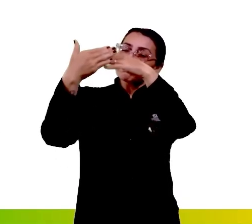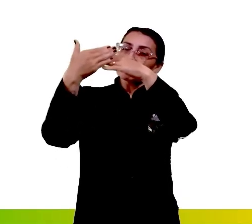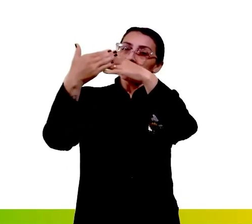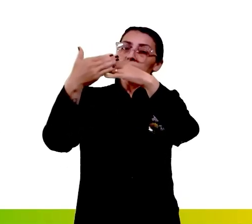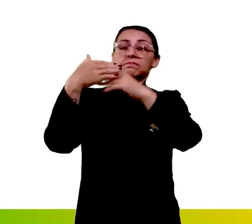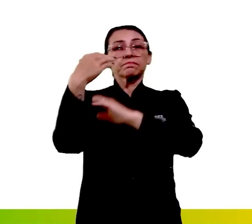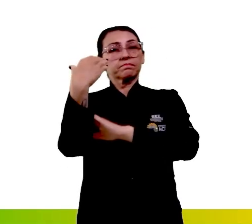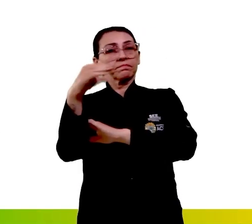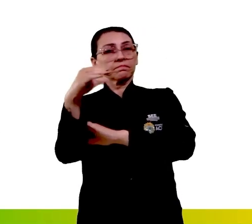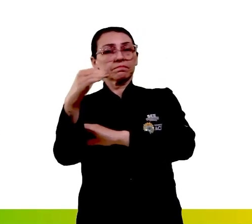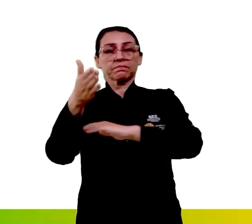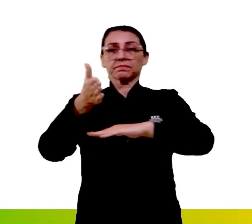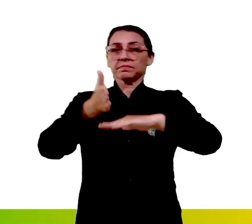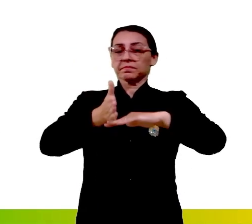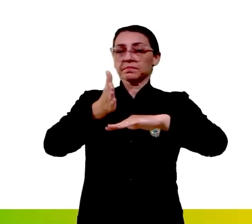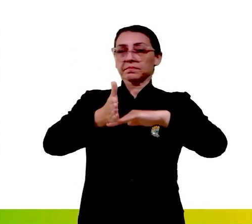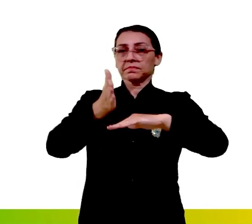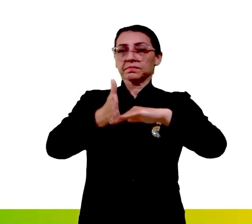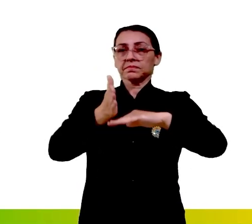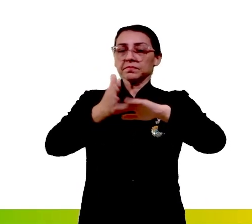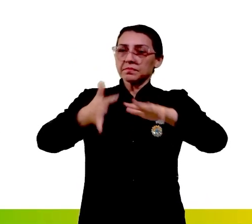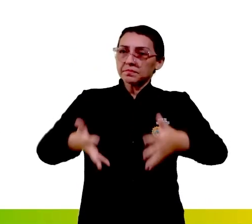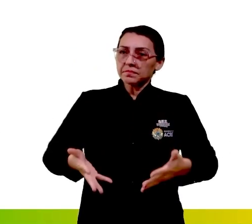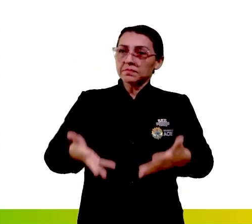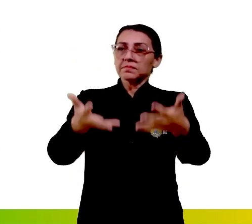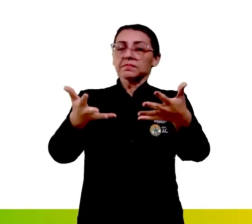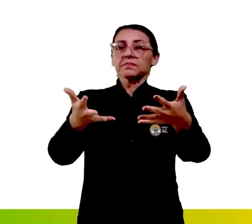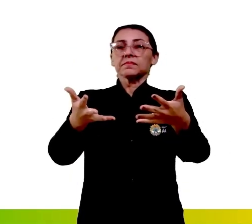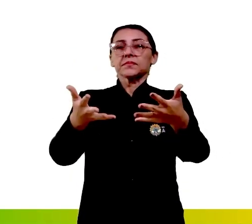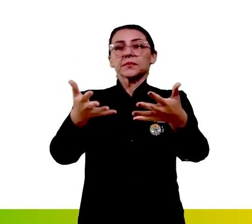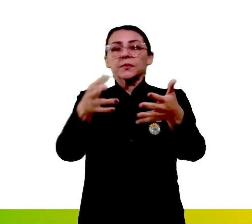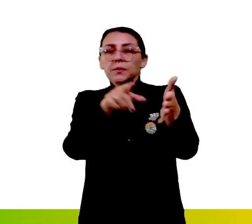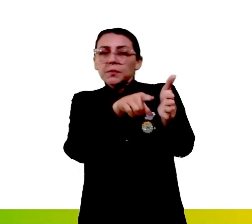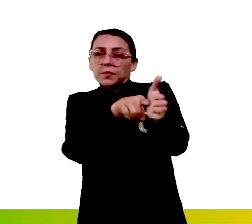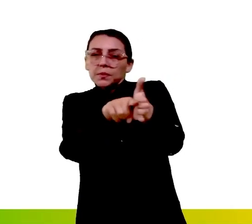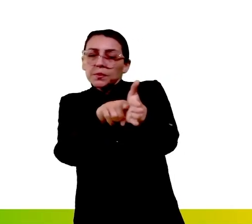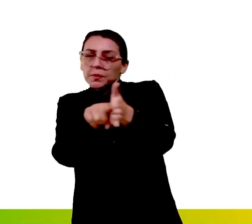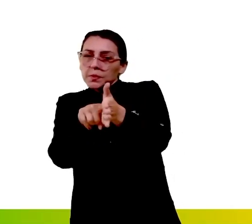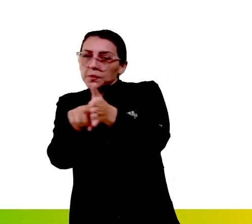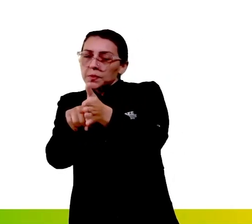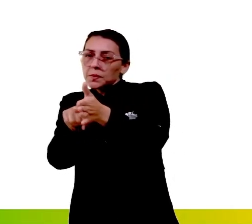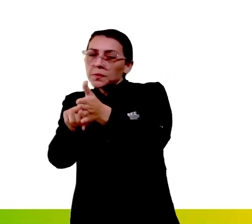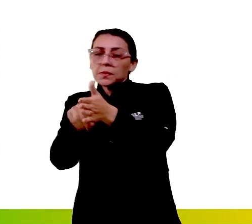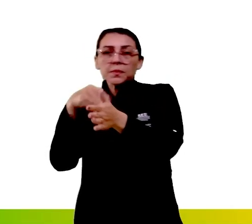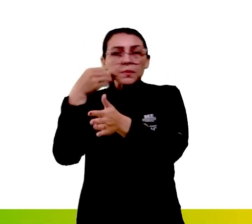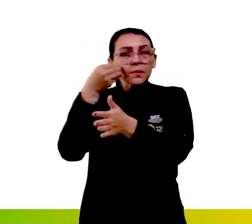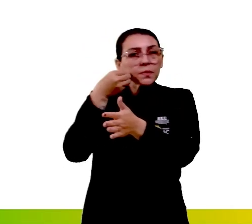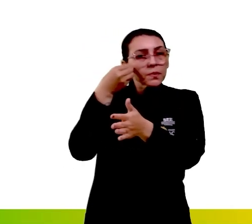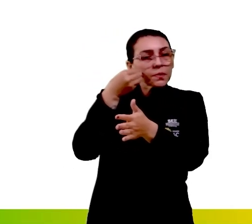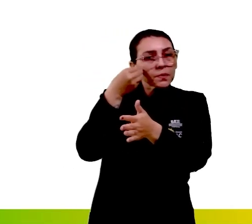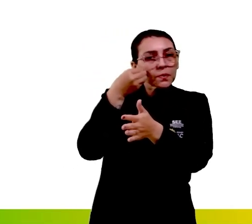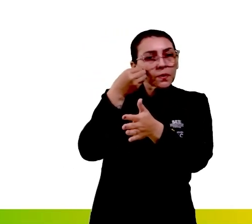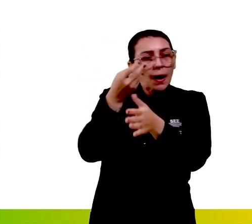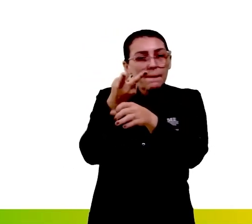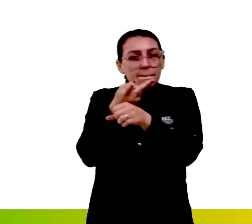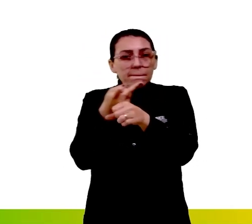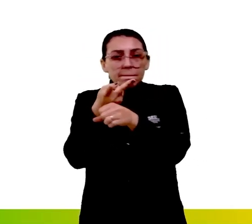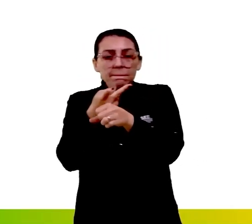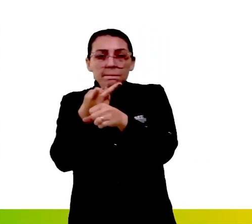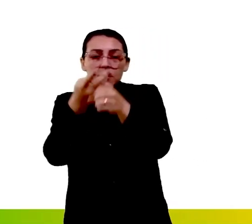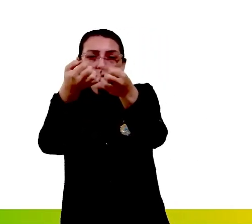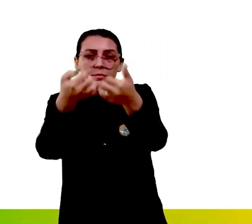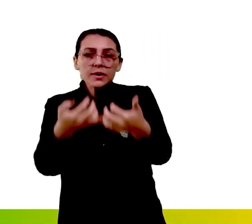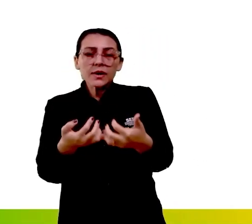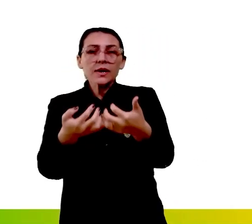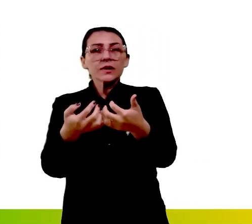da ciência moderna, incentivando a investigação, a experimentação, a busca por